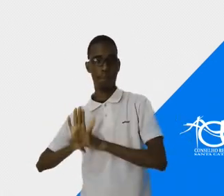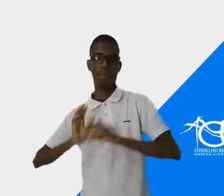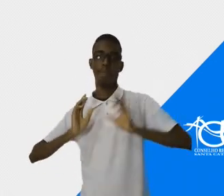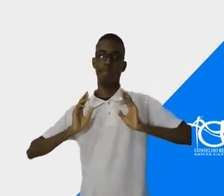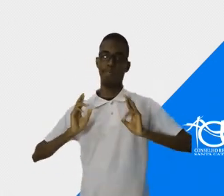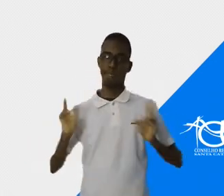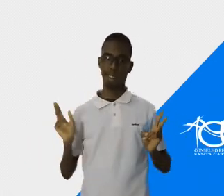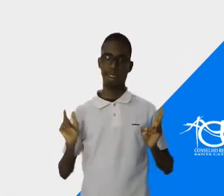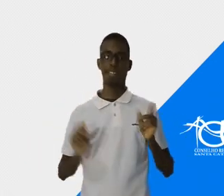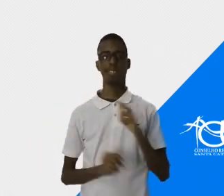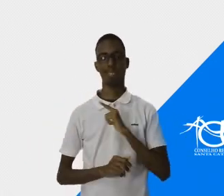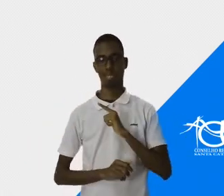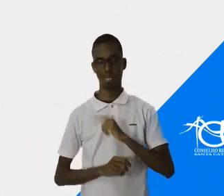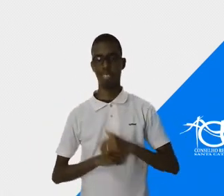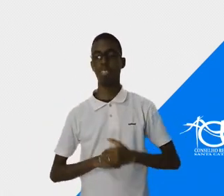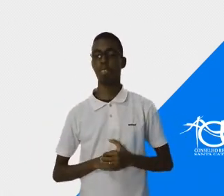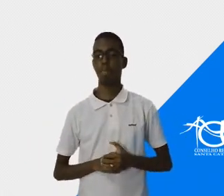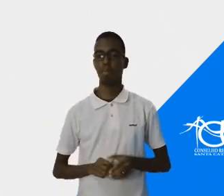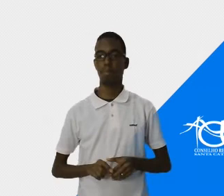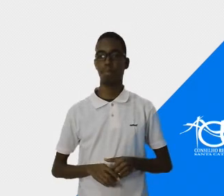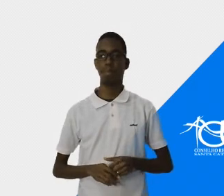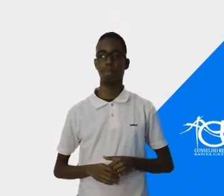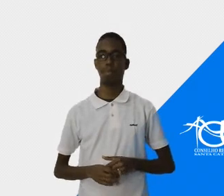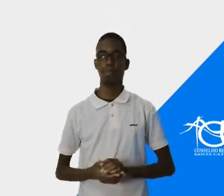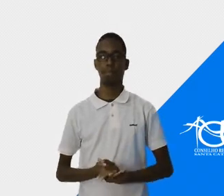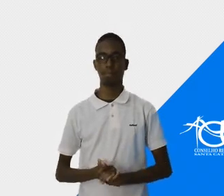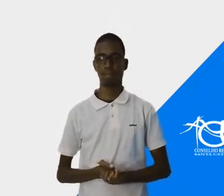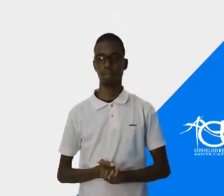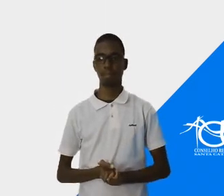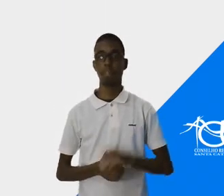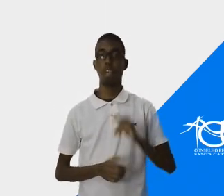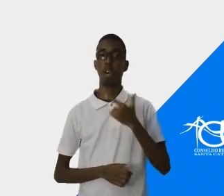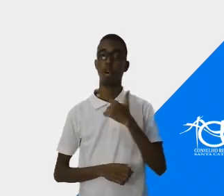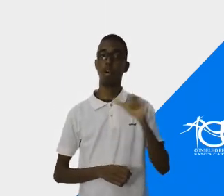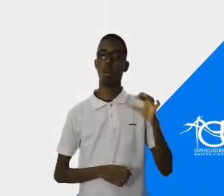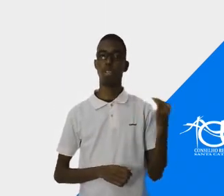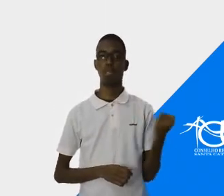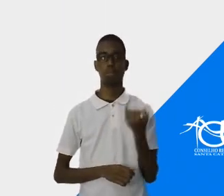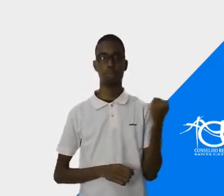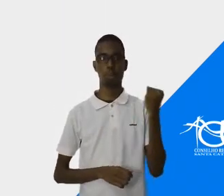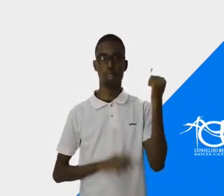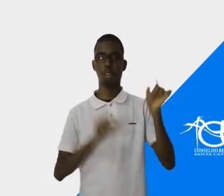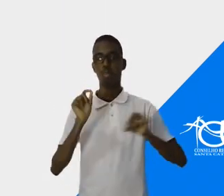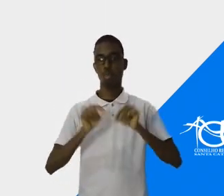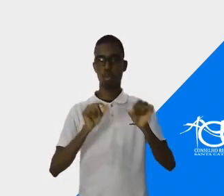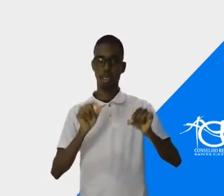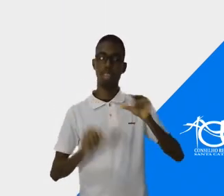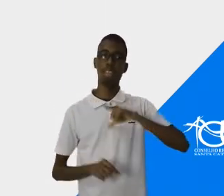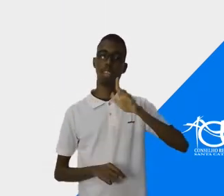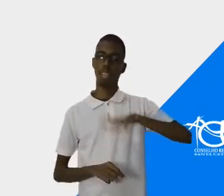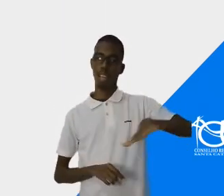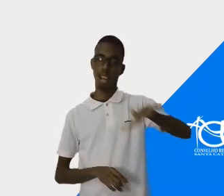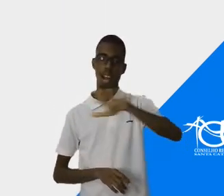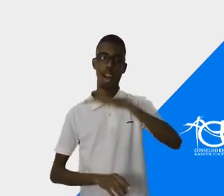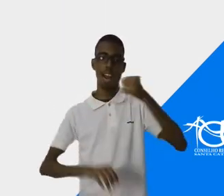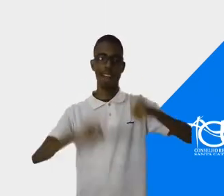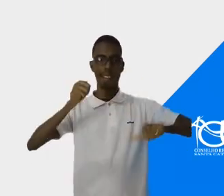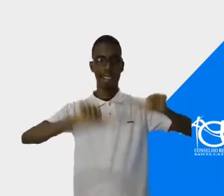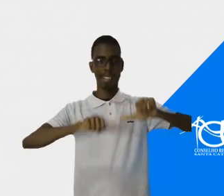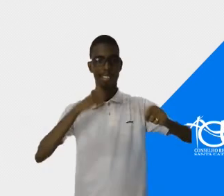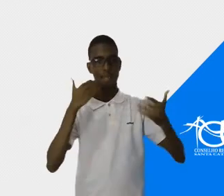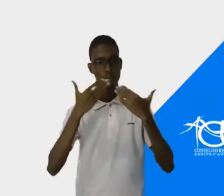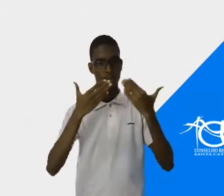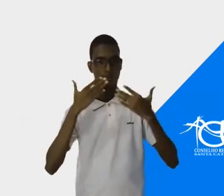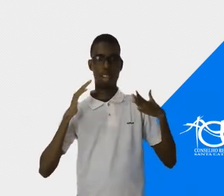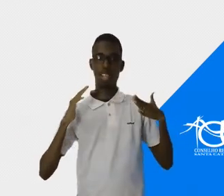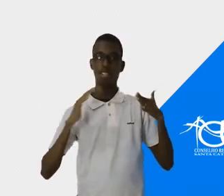diferenciadas. A outra distinção importante é que existe um campo de avaliações psicológicas que a gente denomina para fins clínicos, ou seja, trabalha com queixa,